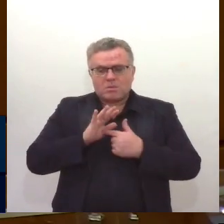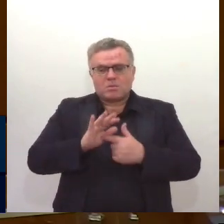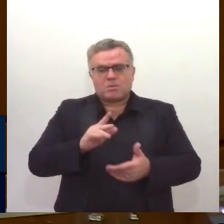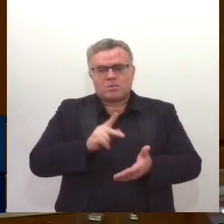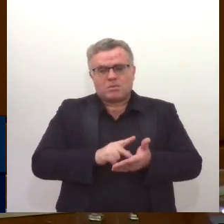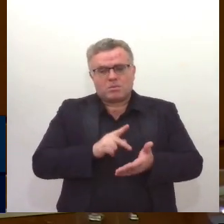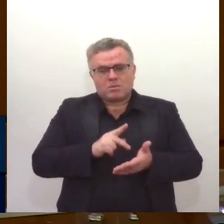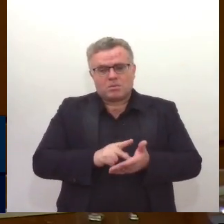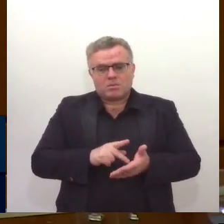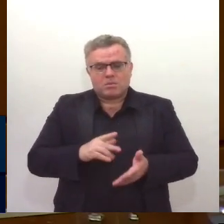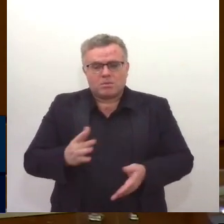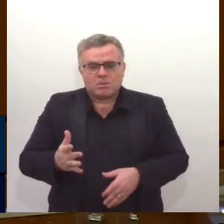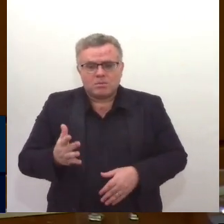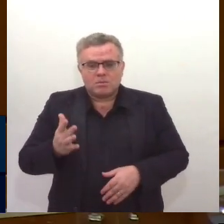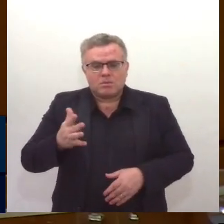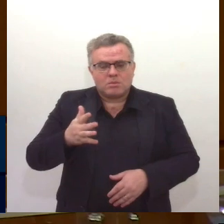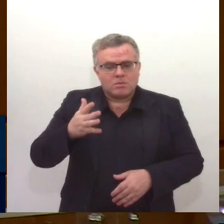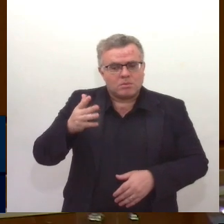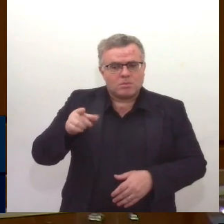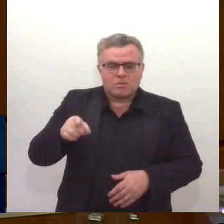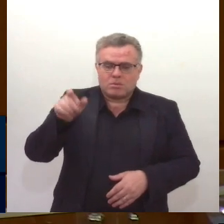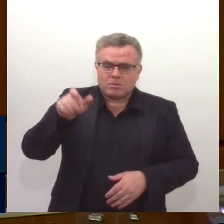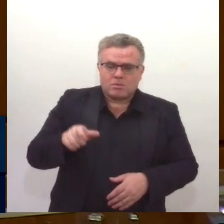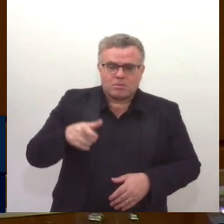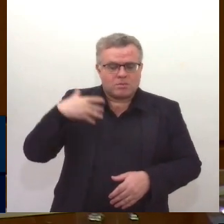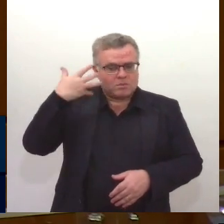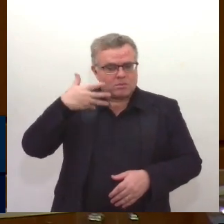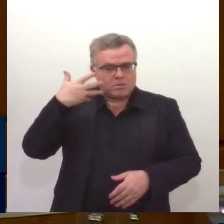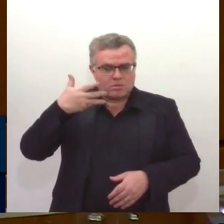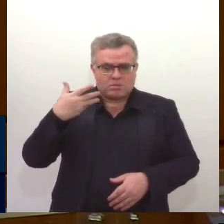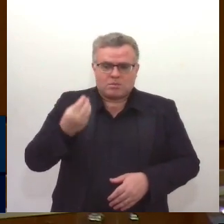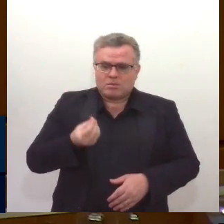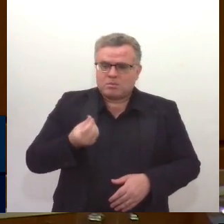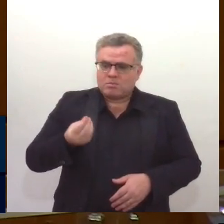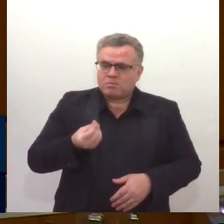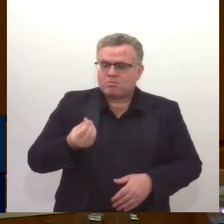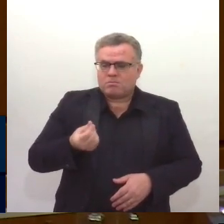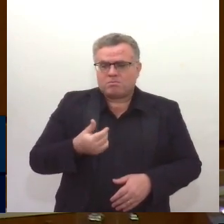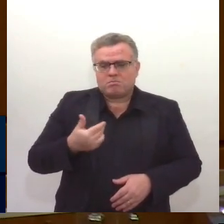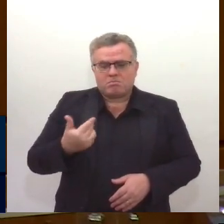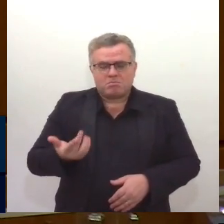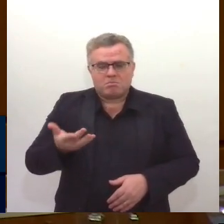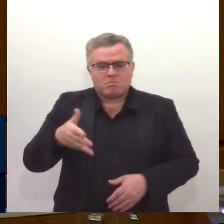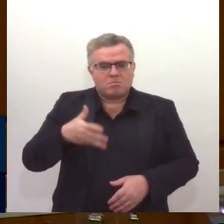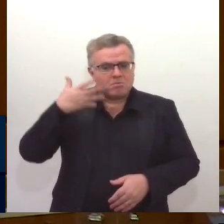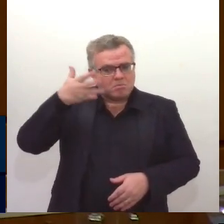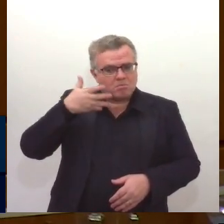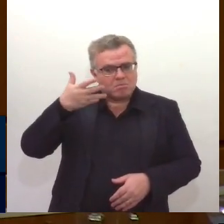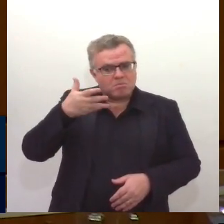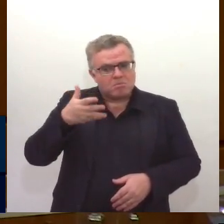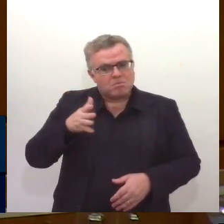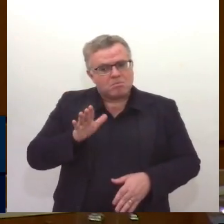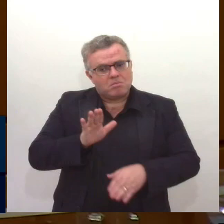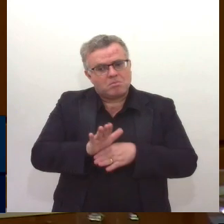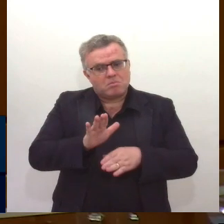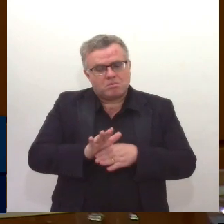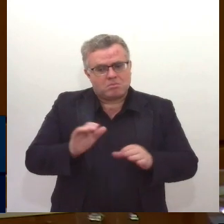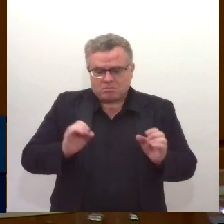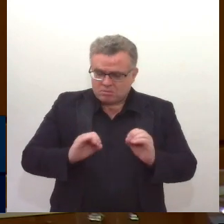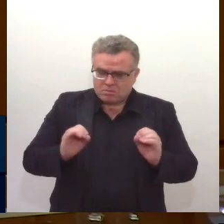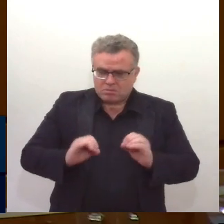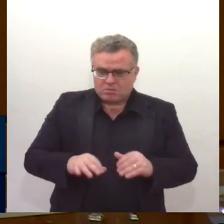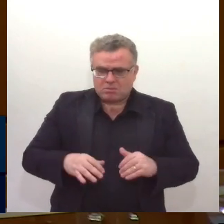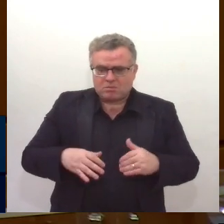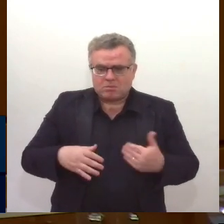vazio, aquele discurso que não leva ninguém a nada, aquele discurso